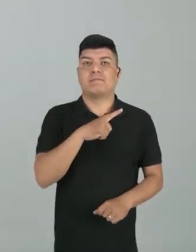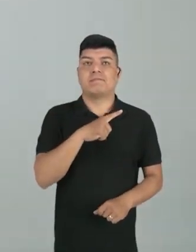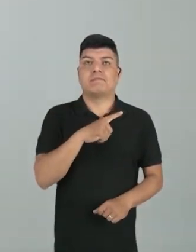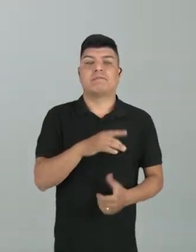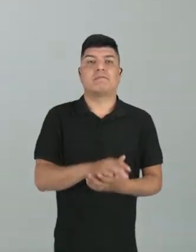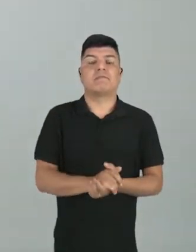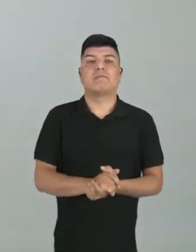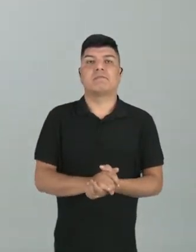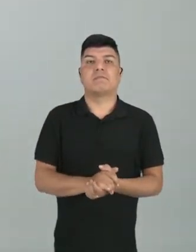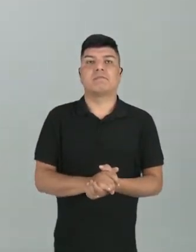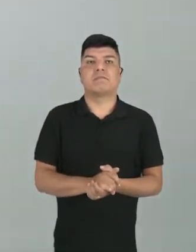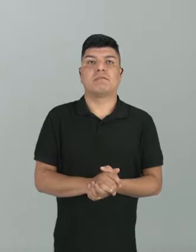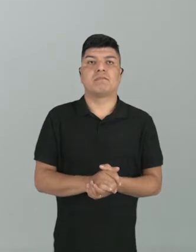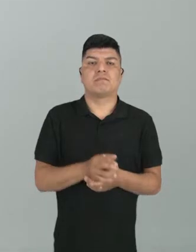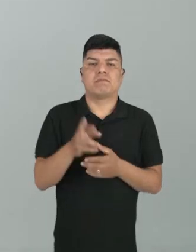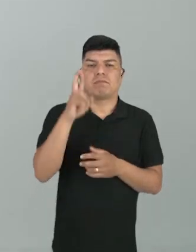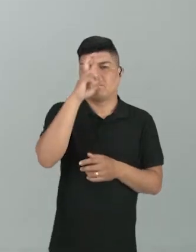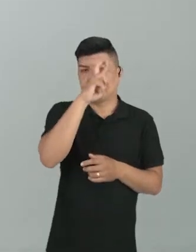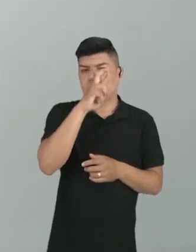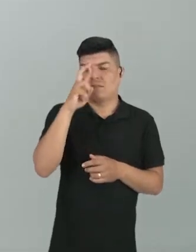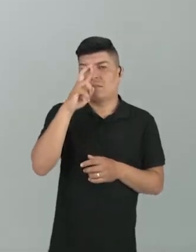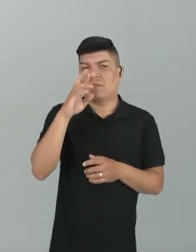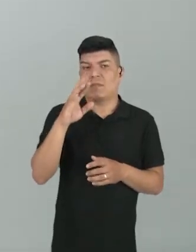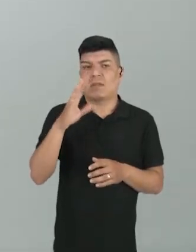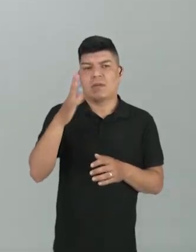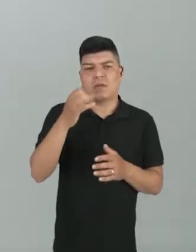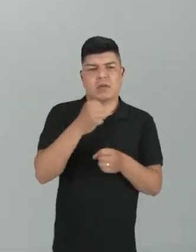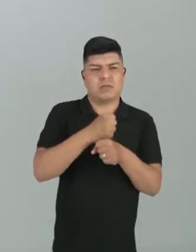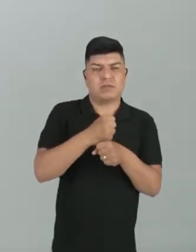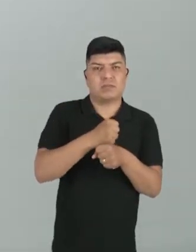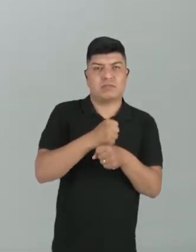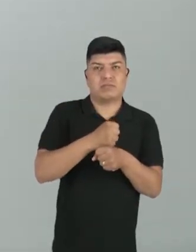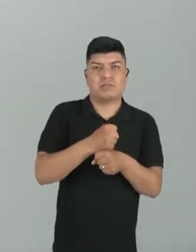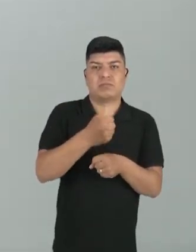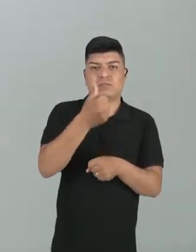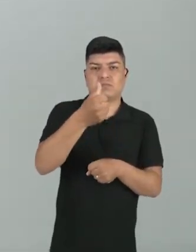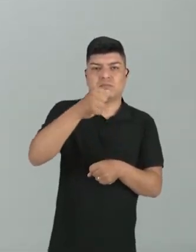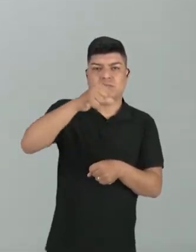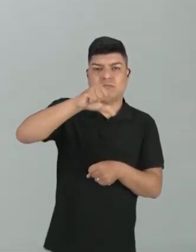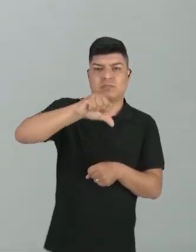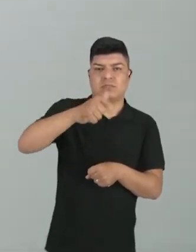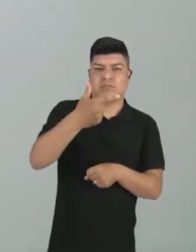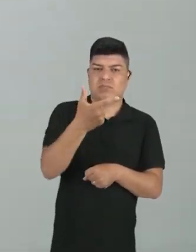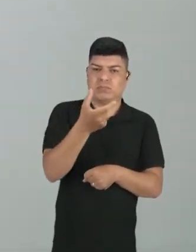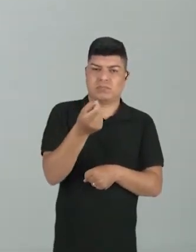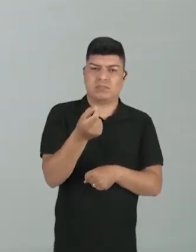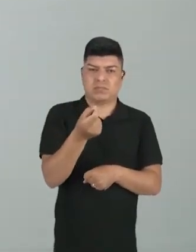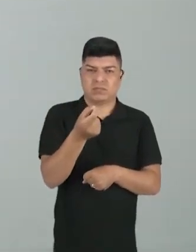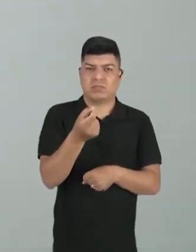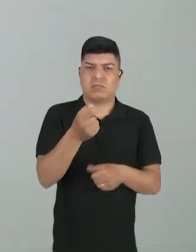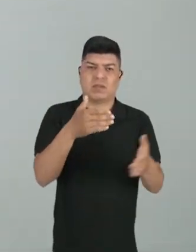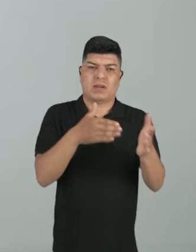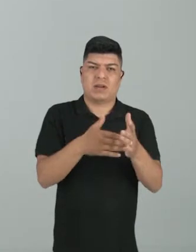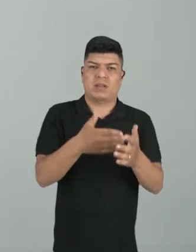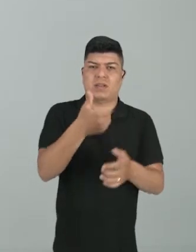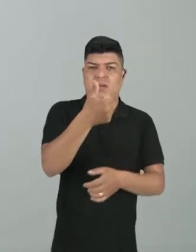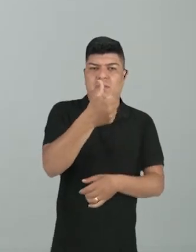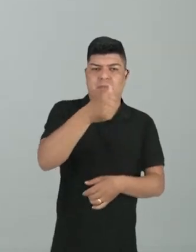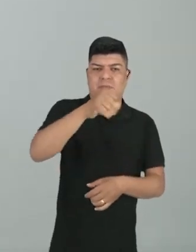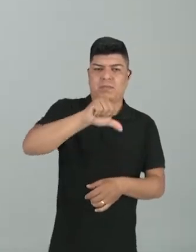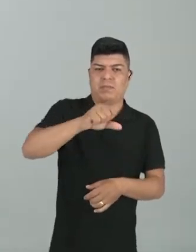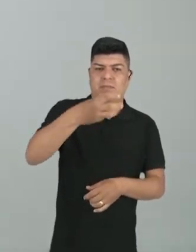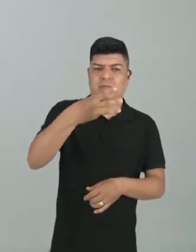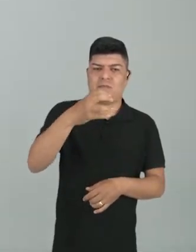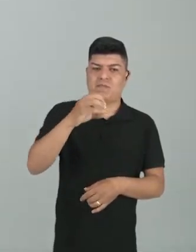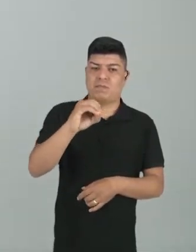que verificar que foi na década de 1920 a